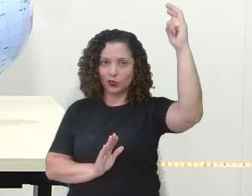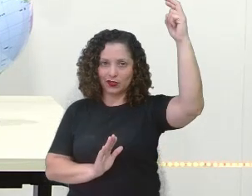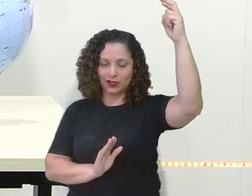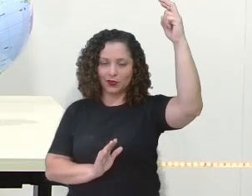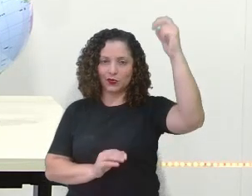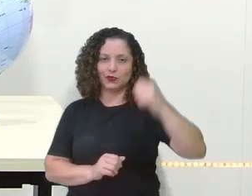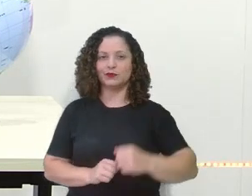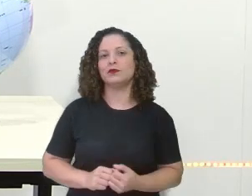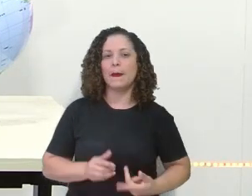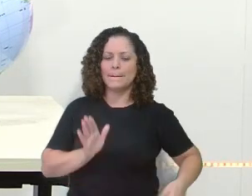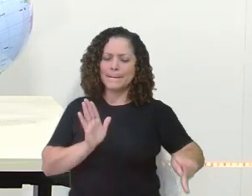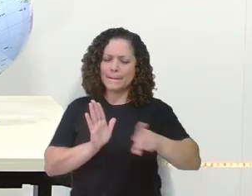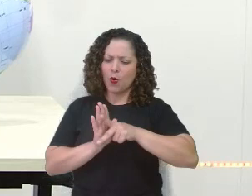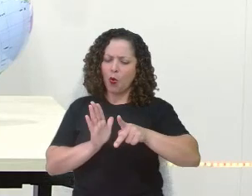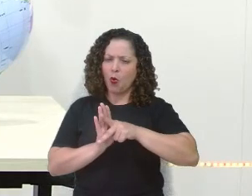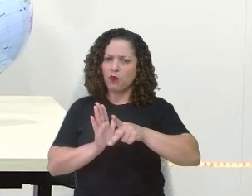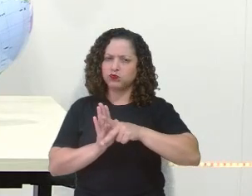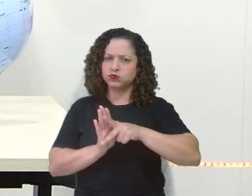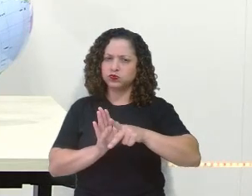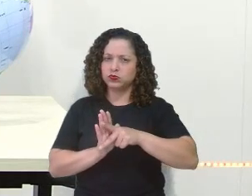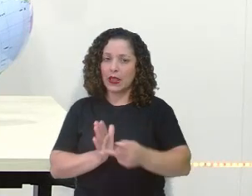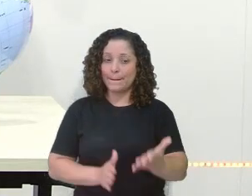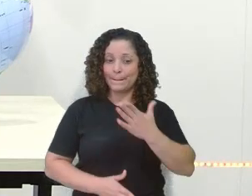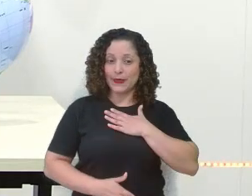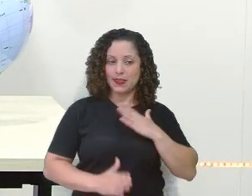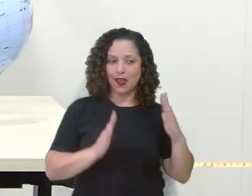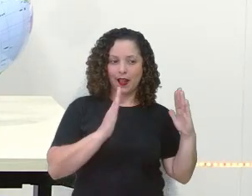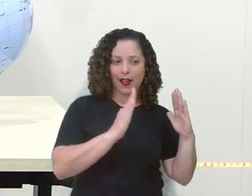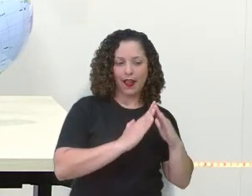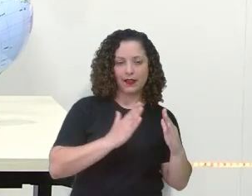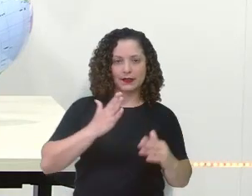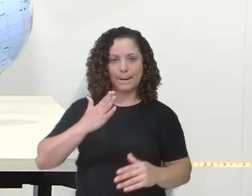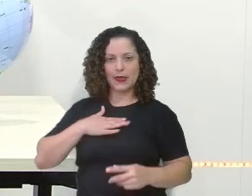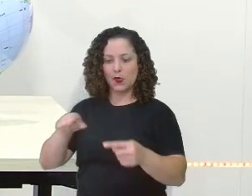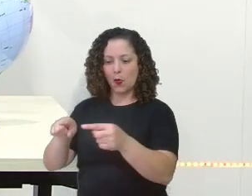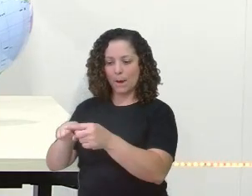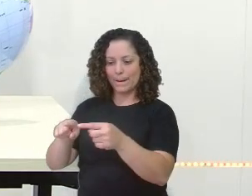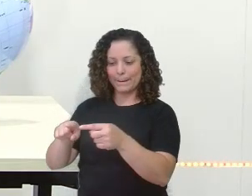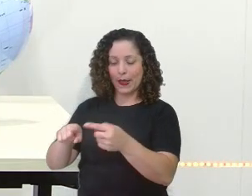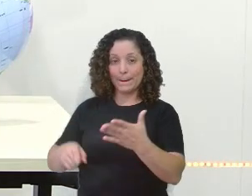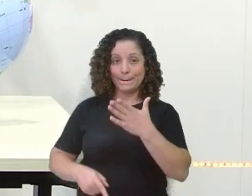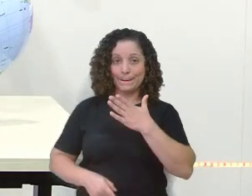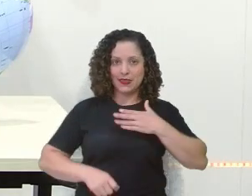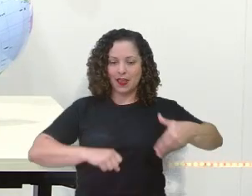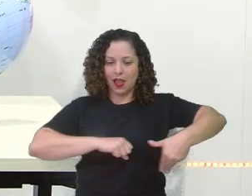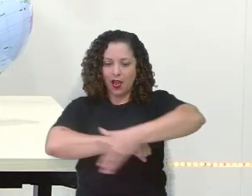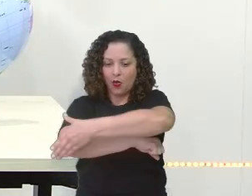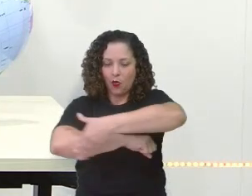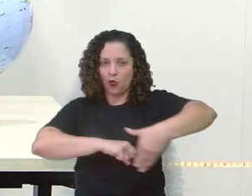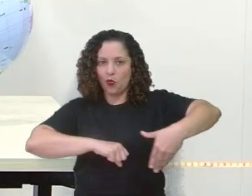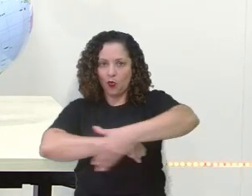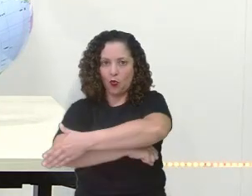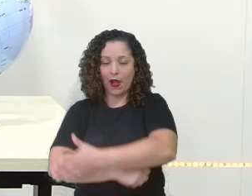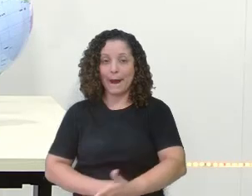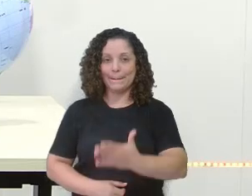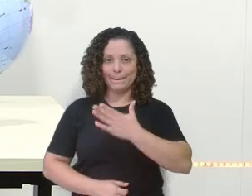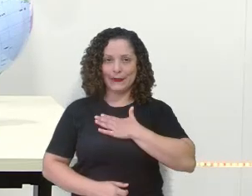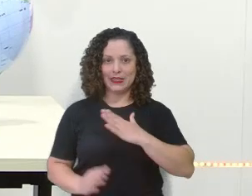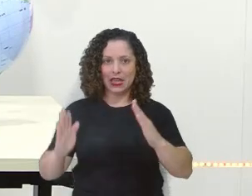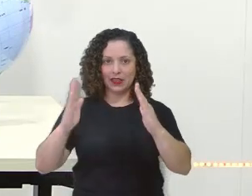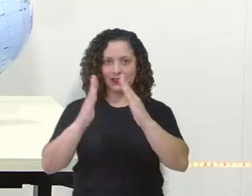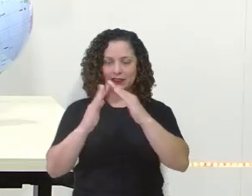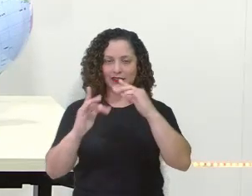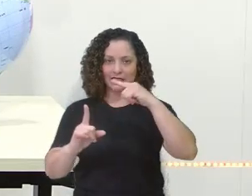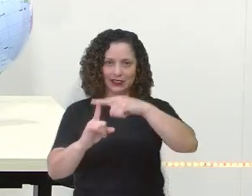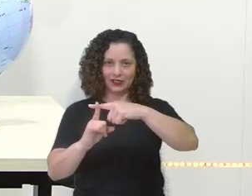O pertencimento à minha casa, meu bairro, minha rua, não é? A minha igreja, não é? A gente